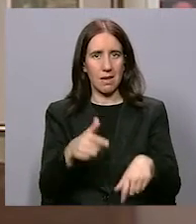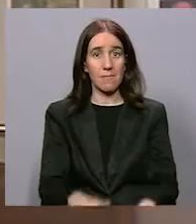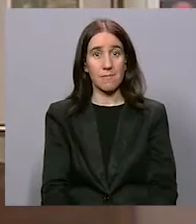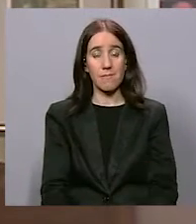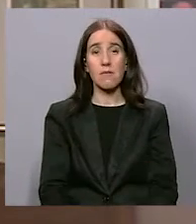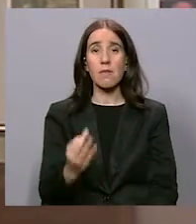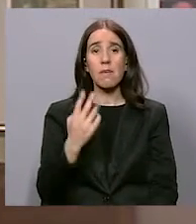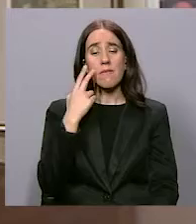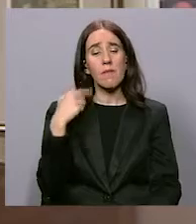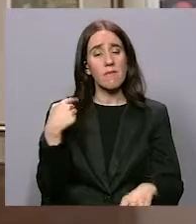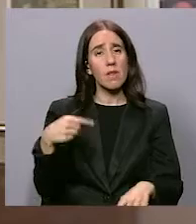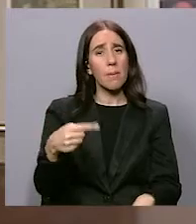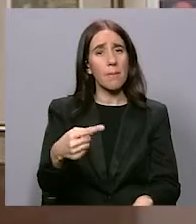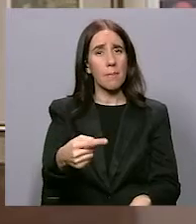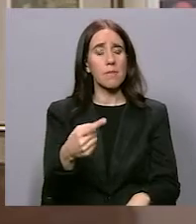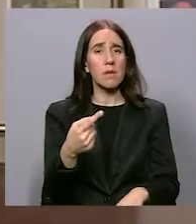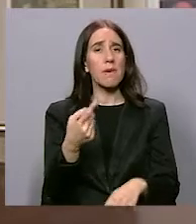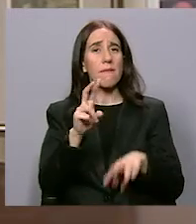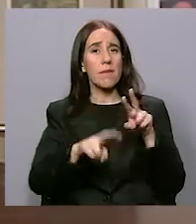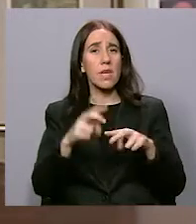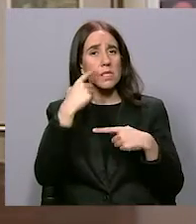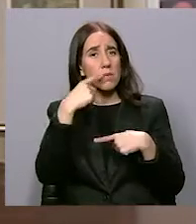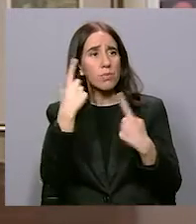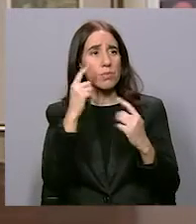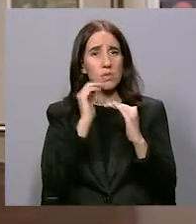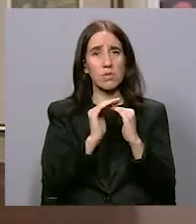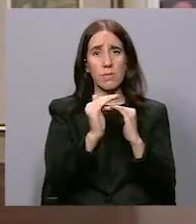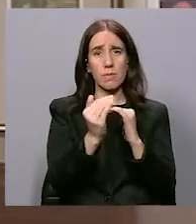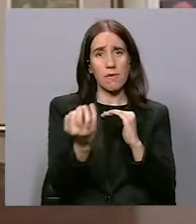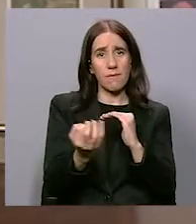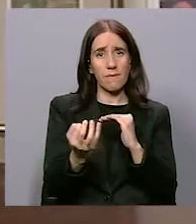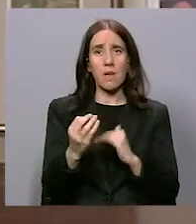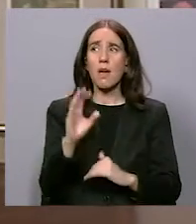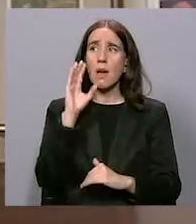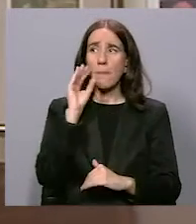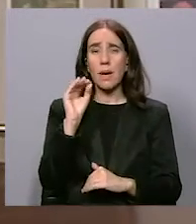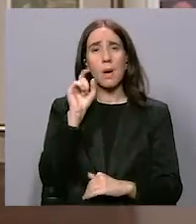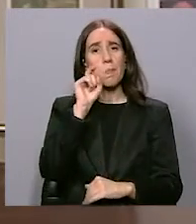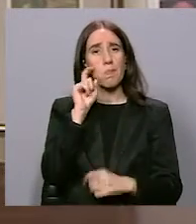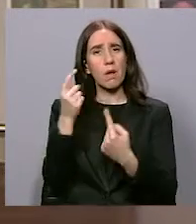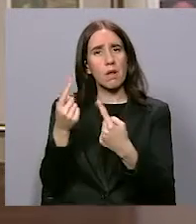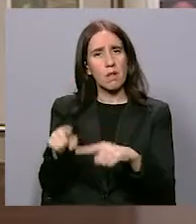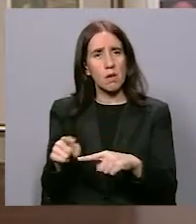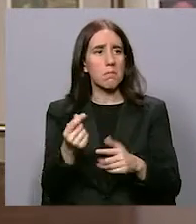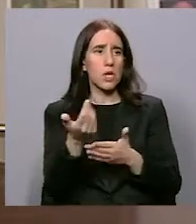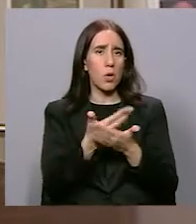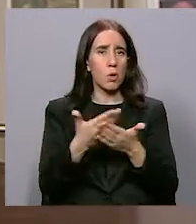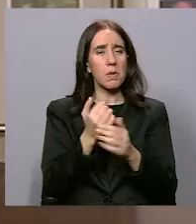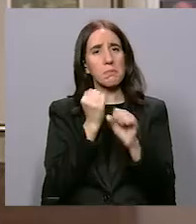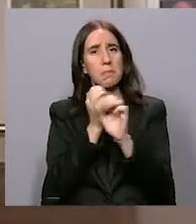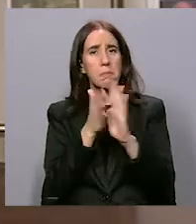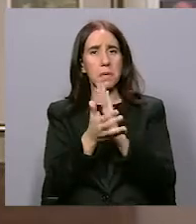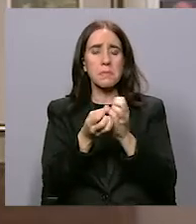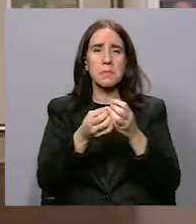entretanto estamos vivendo finanças públicas a estabilizá danka consolidar a economia